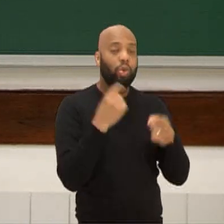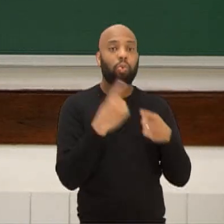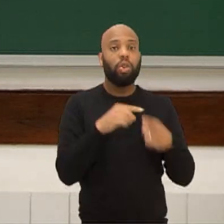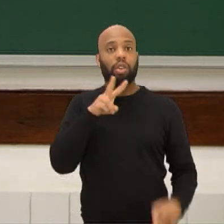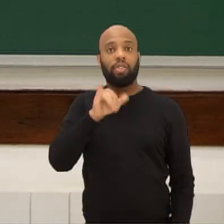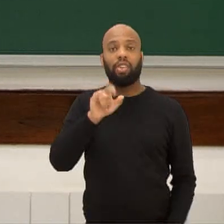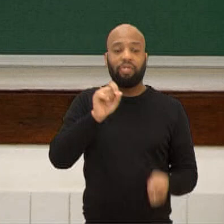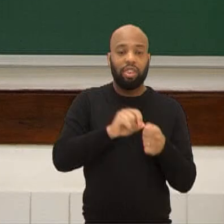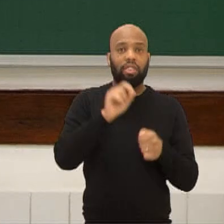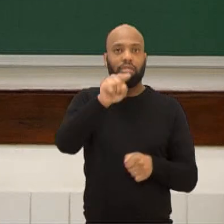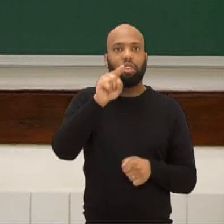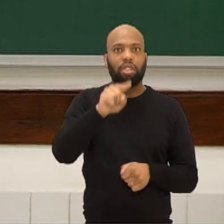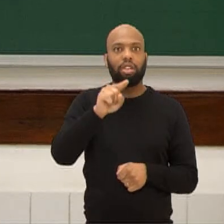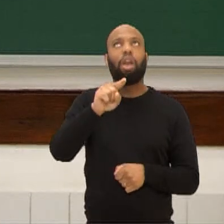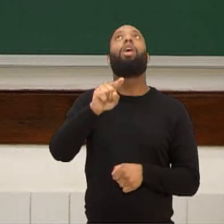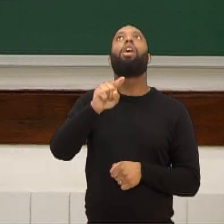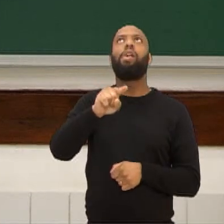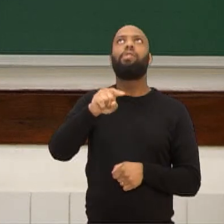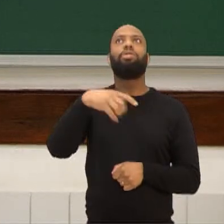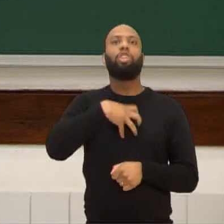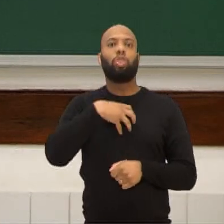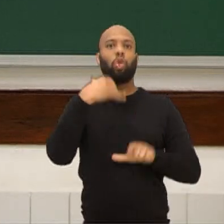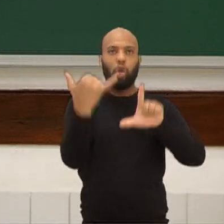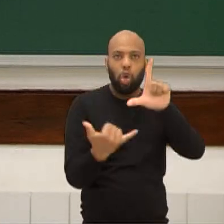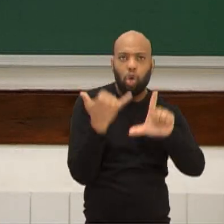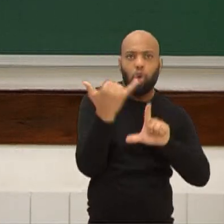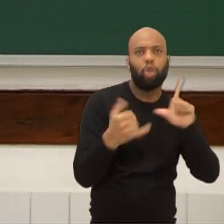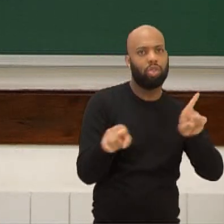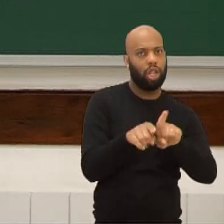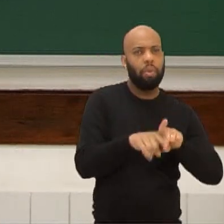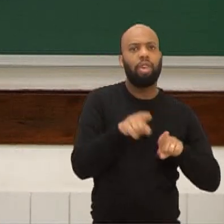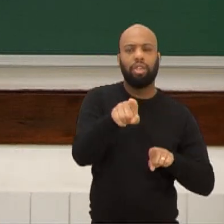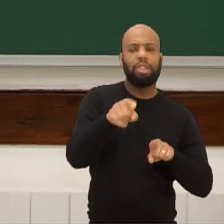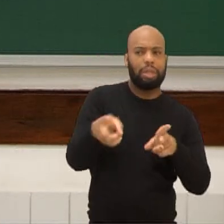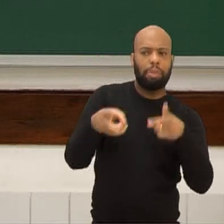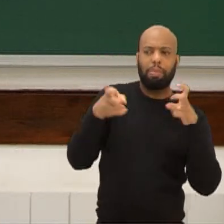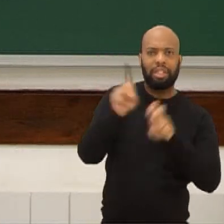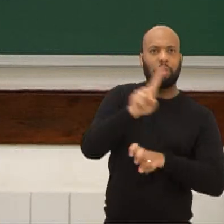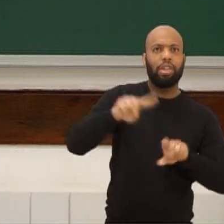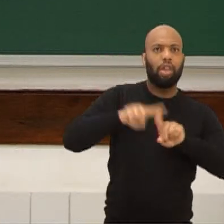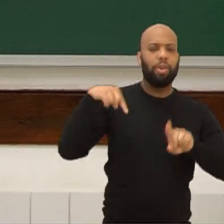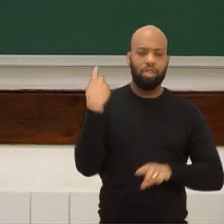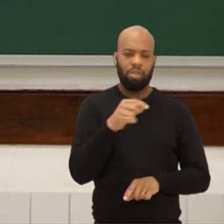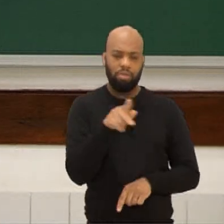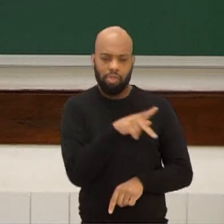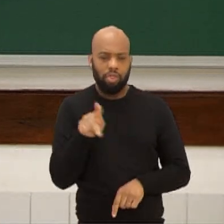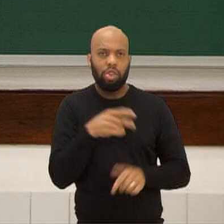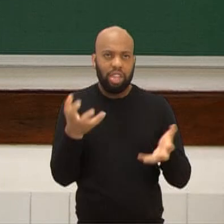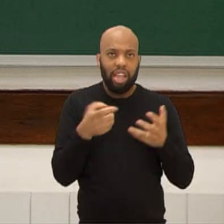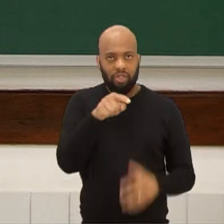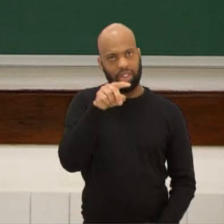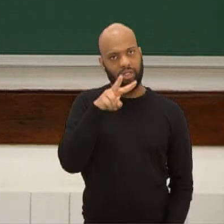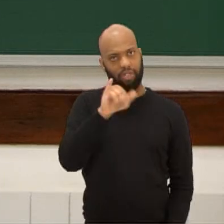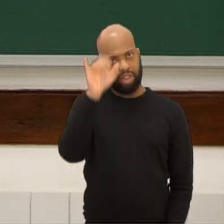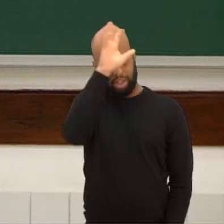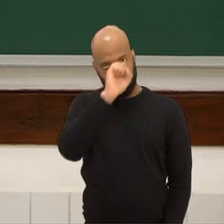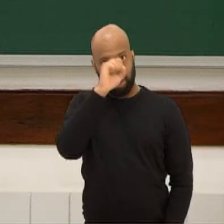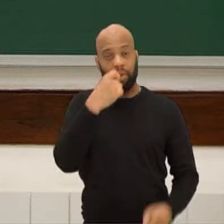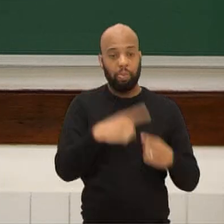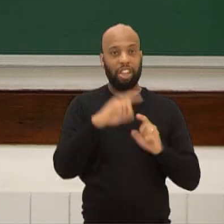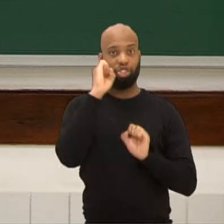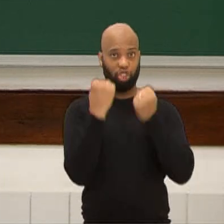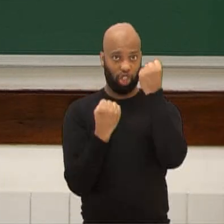leve no lúdico ali, mesmo às vezes sem você perceber, a gente leve esse aprendizado para você, né? Ginástica